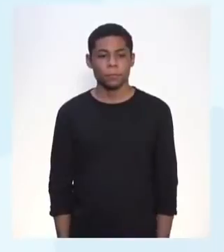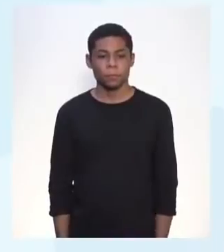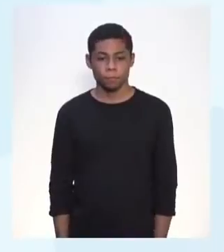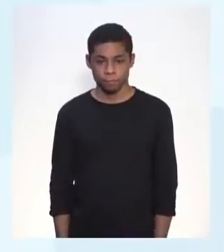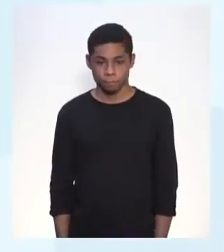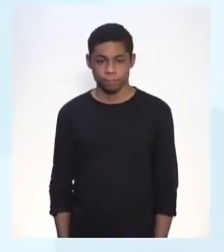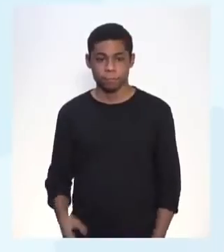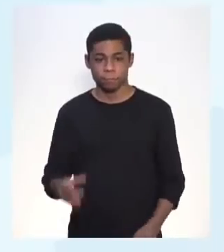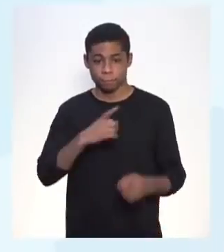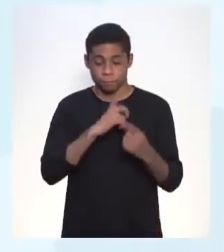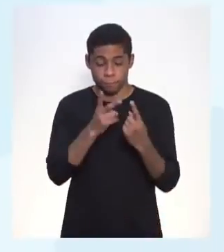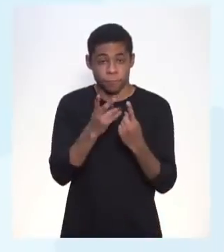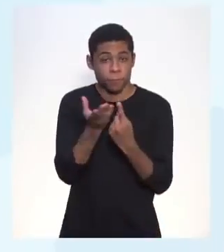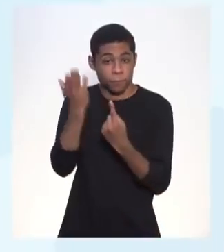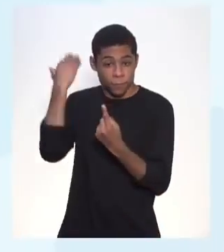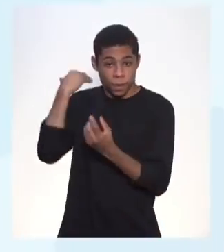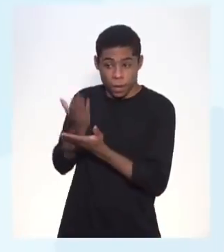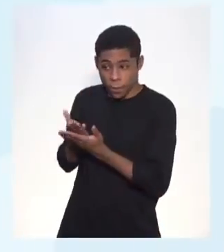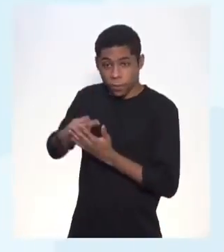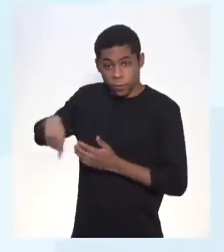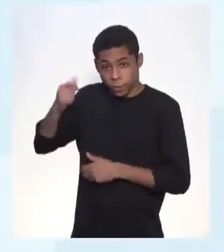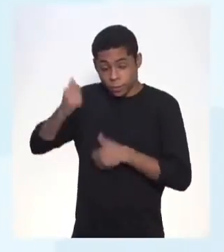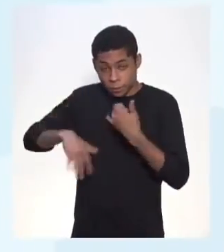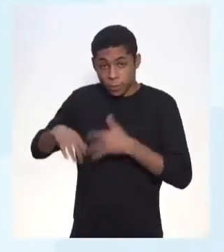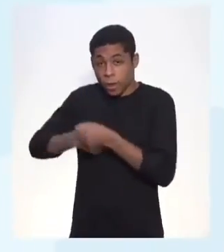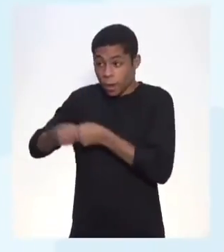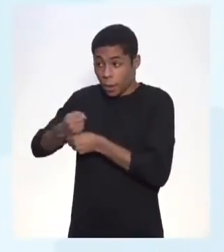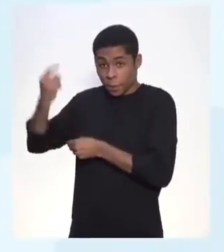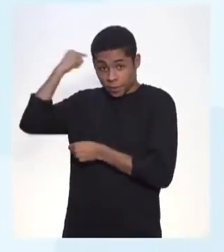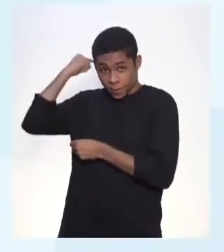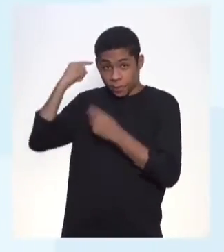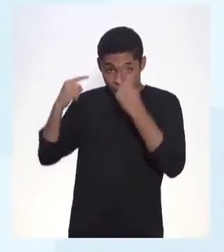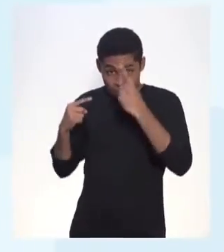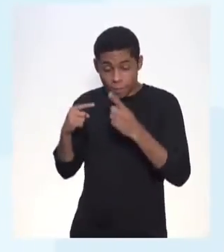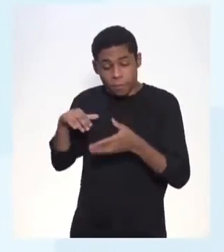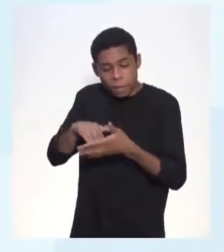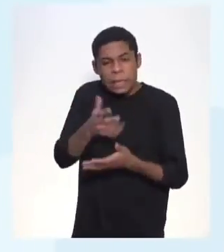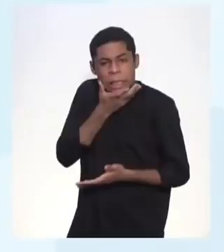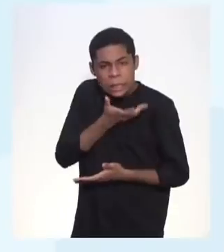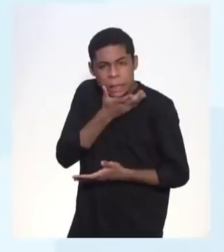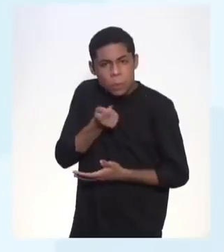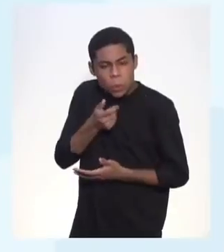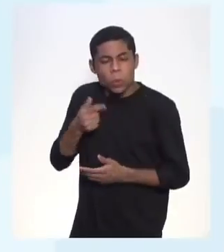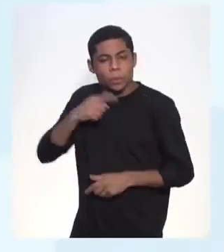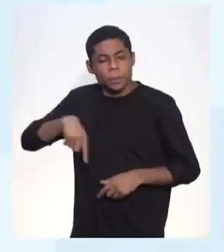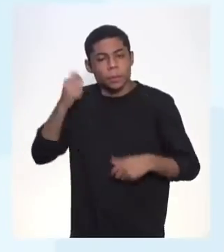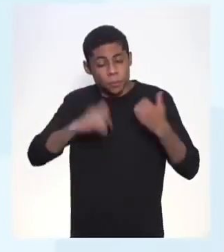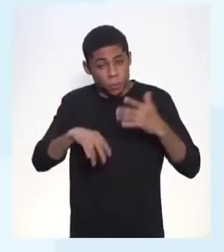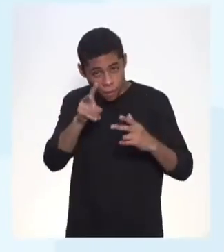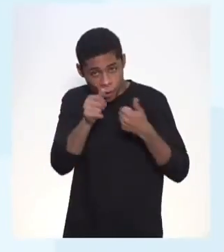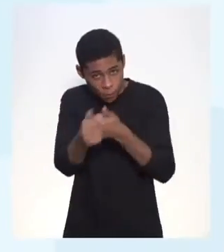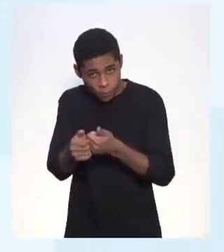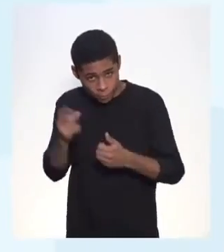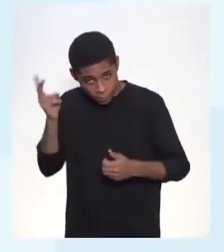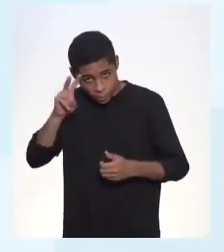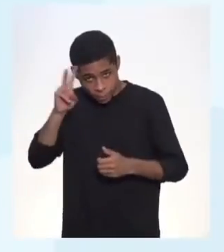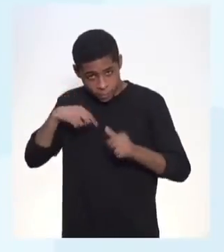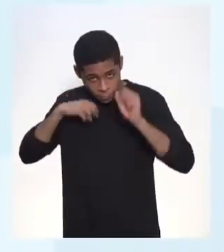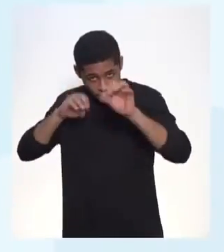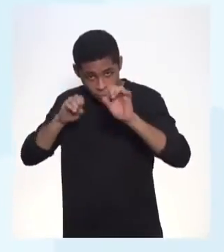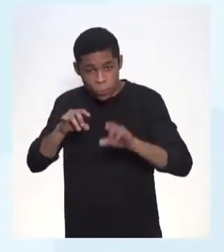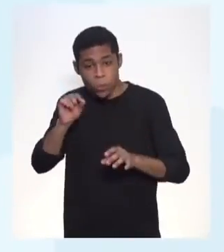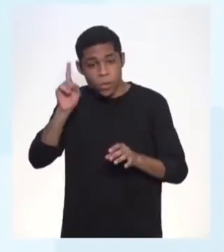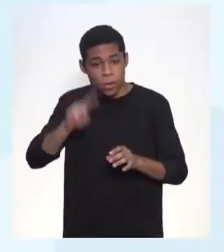last year, essa foi a nossa última aula do ano passado. Se você estava lá acompanhando a gente, você vai lembrar o